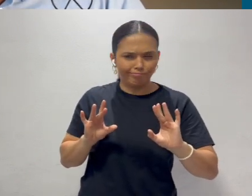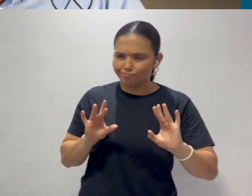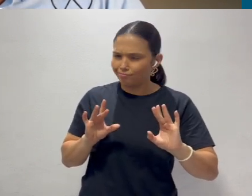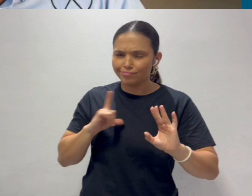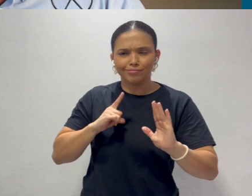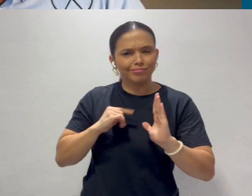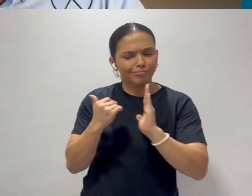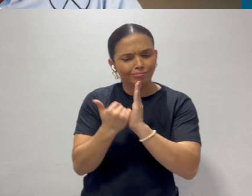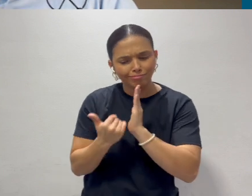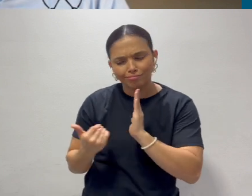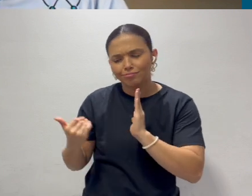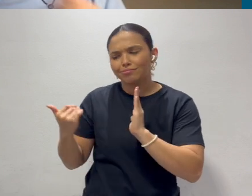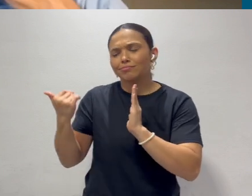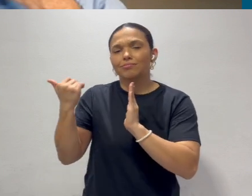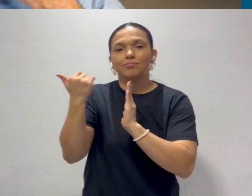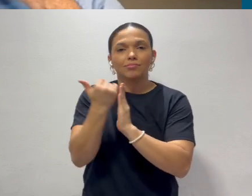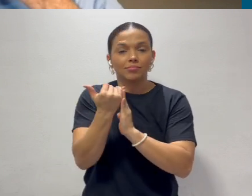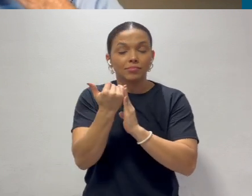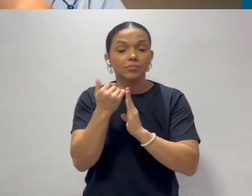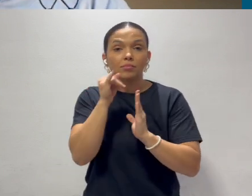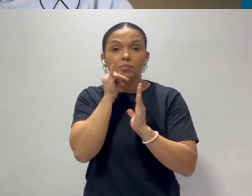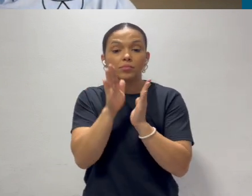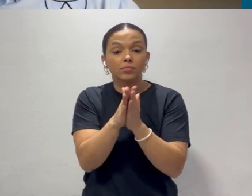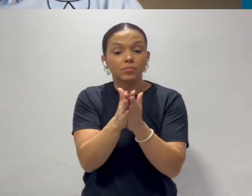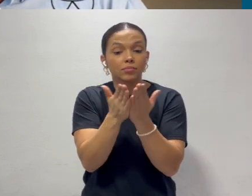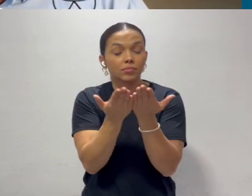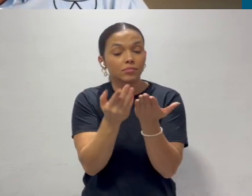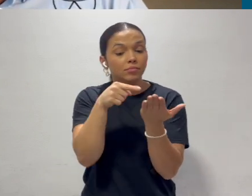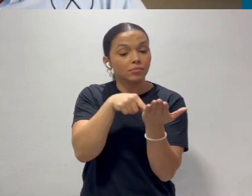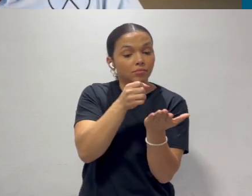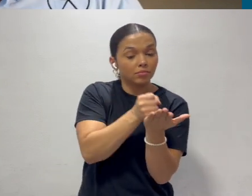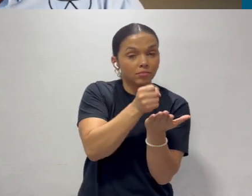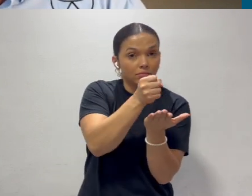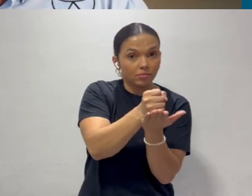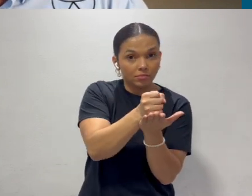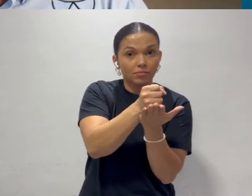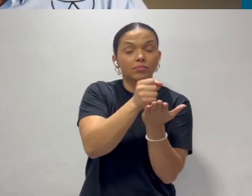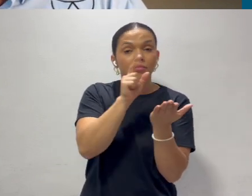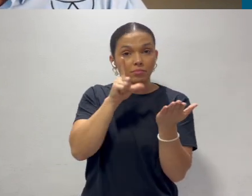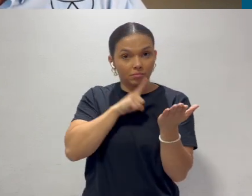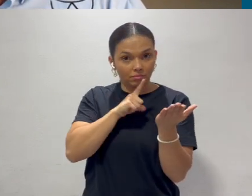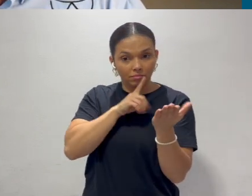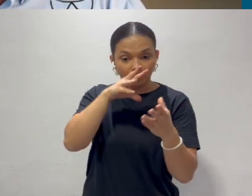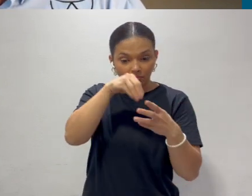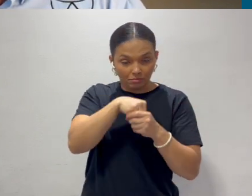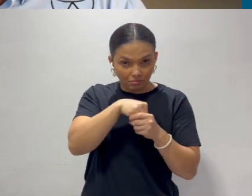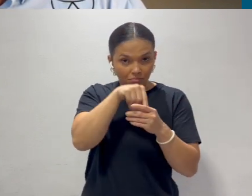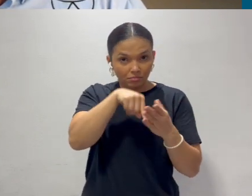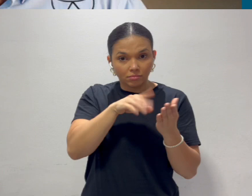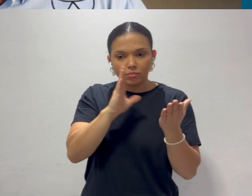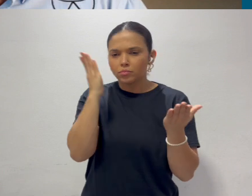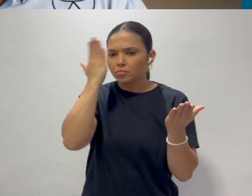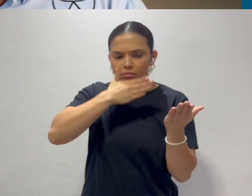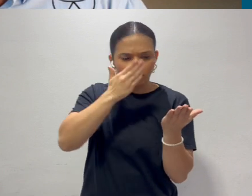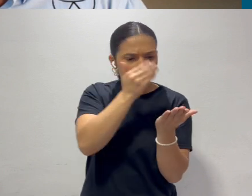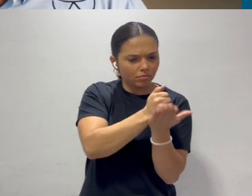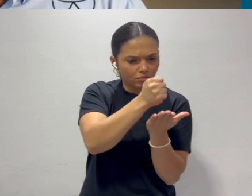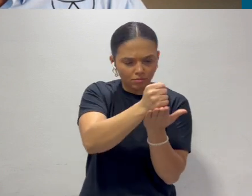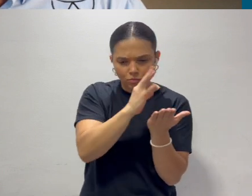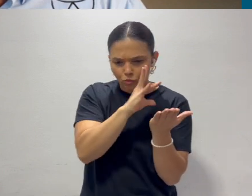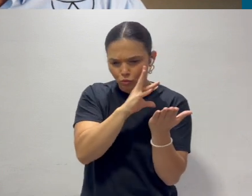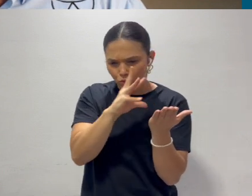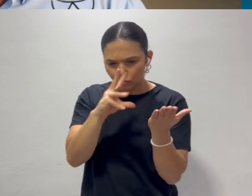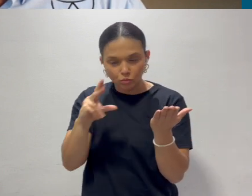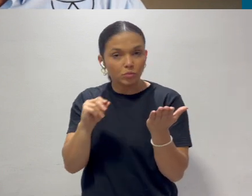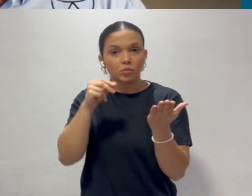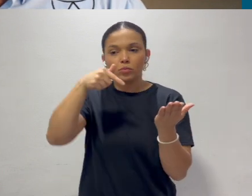disso. Será que tudo aquilo que está dentro do meu CNIS do INSS está válido para o INSS? Se não tiver